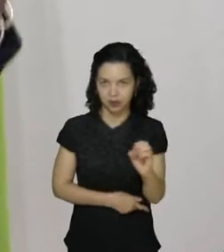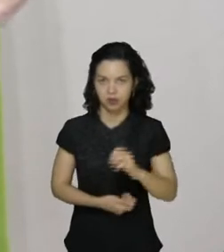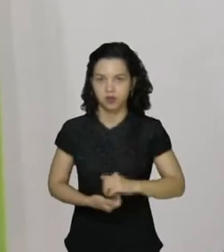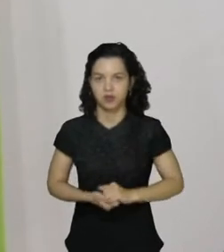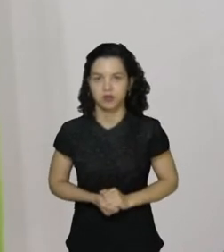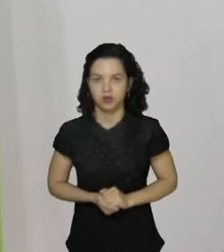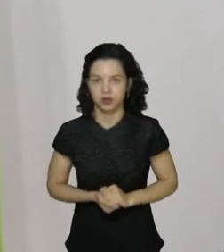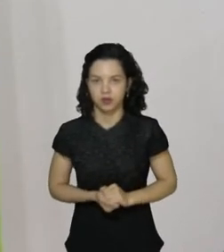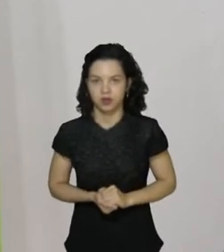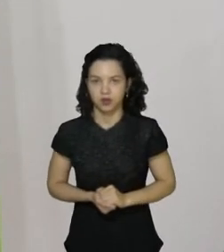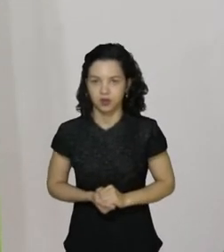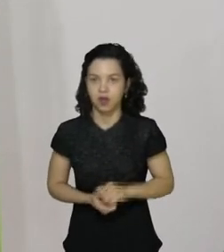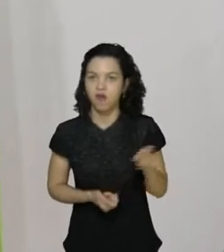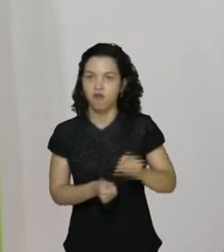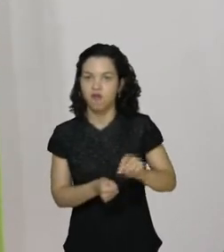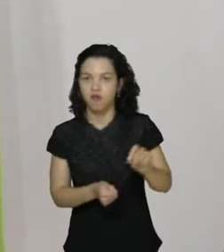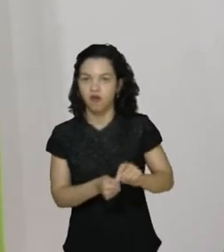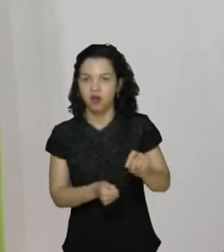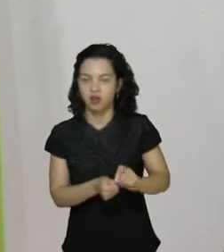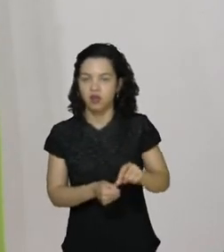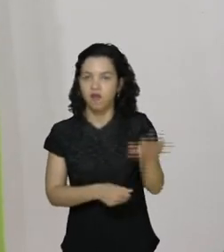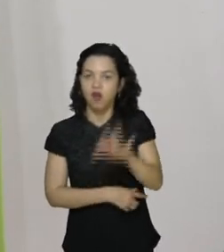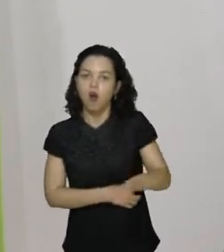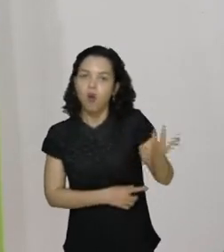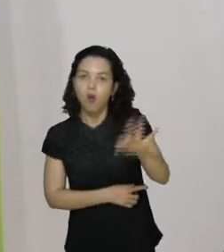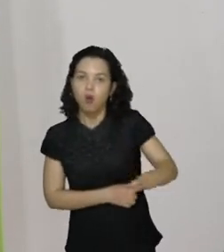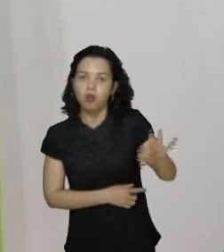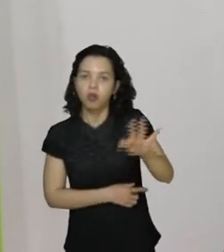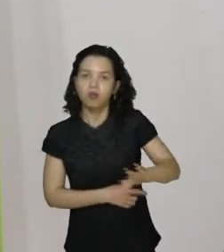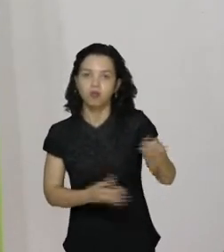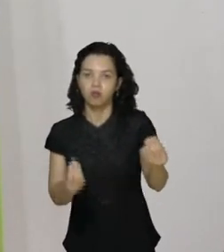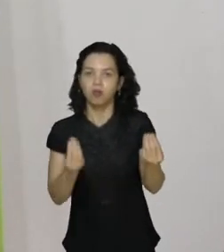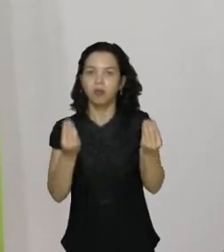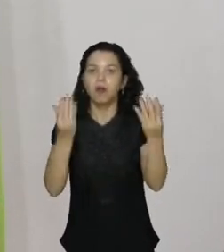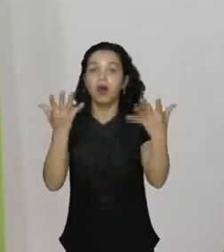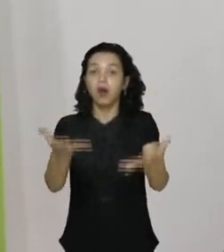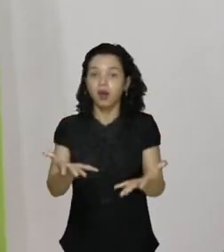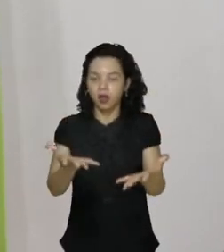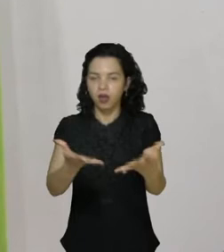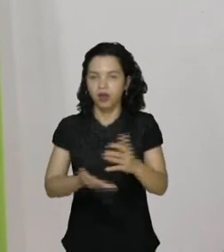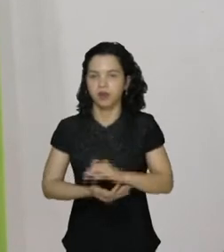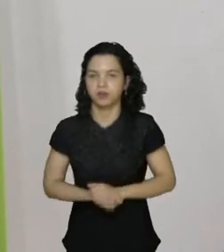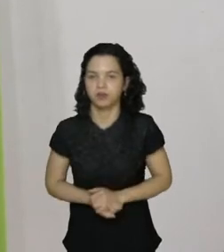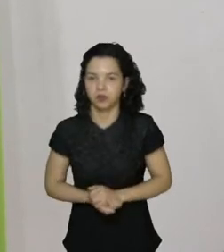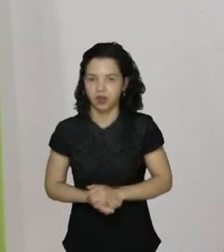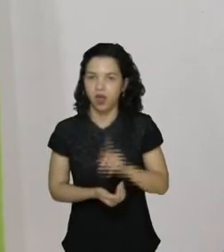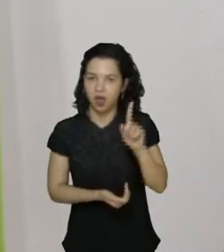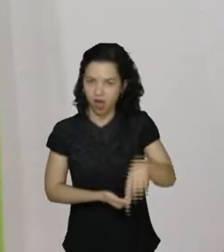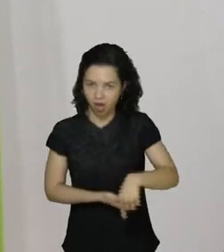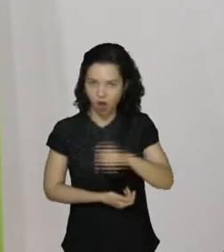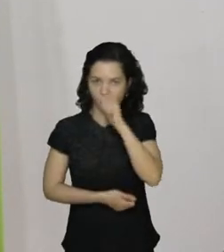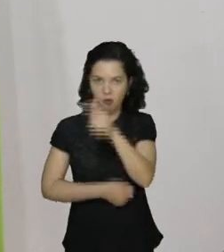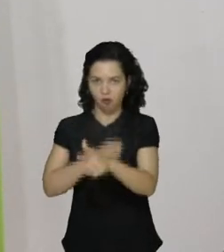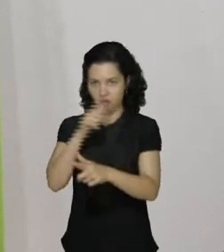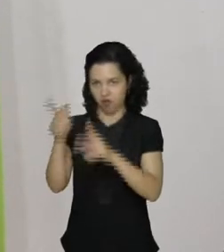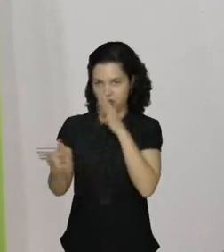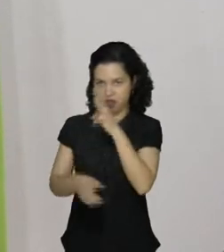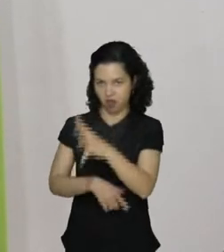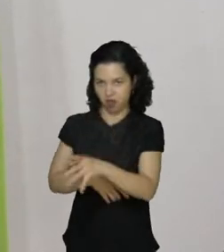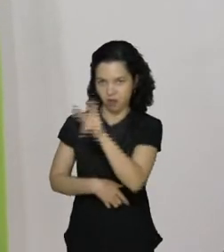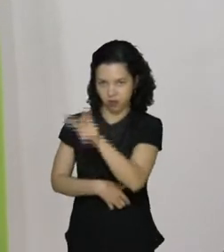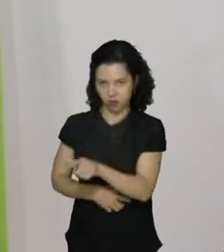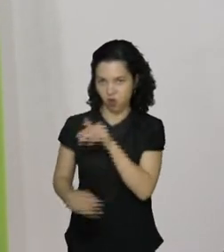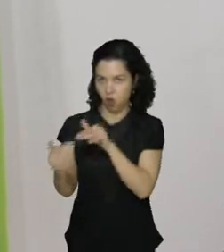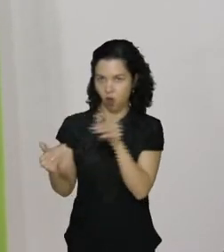da vida dele? Fez faculdade, para que faz faculdade de antropologia? A arte de ofender as pessoas com quem eu não concordo. Será que é